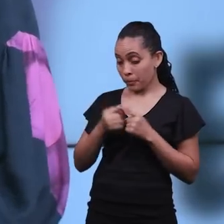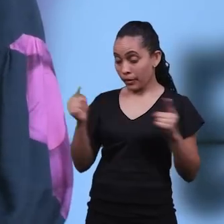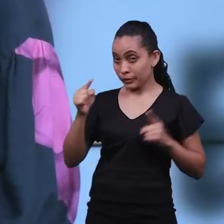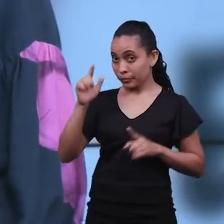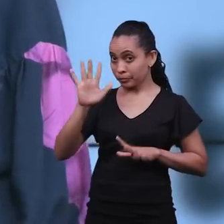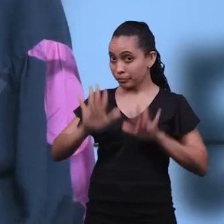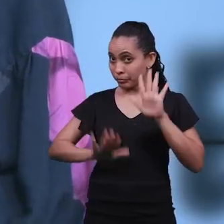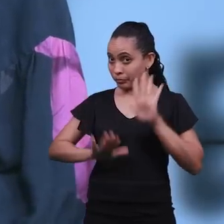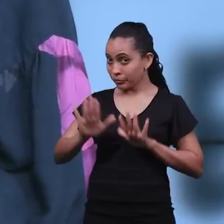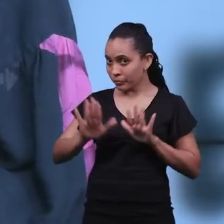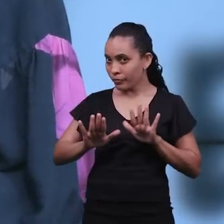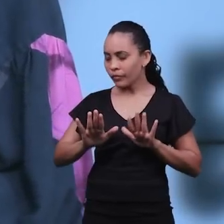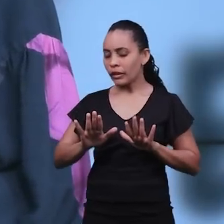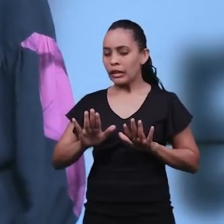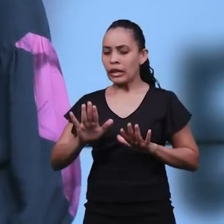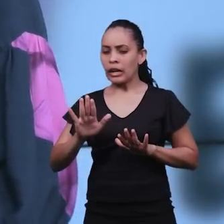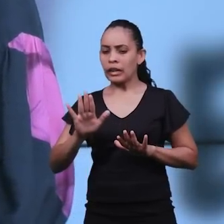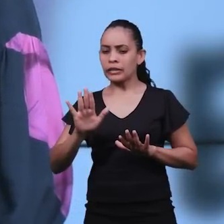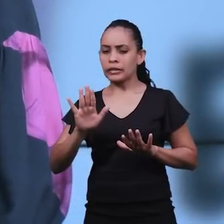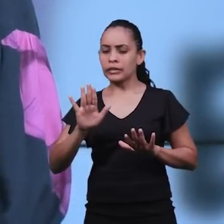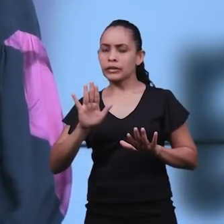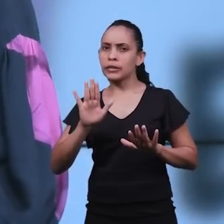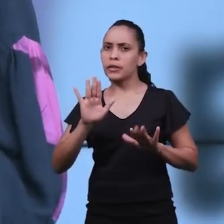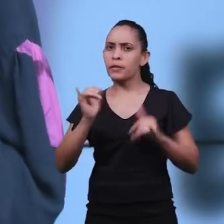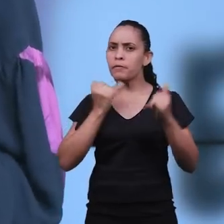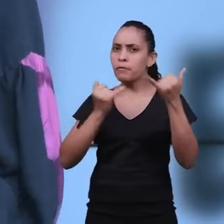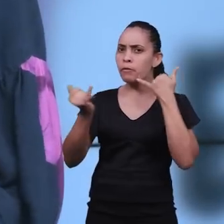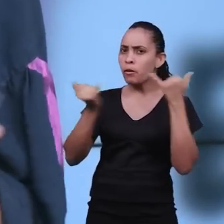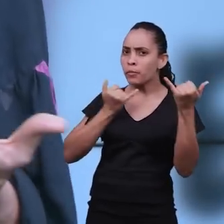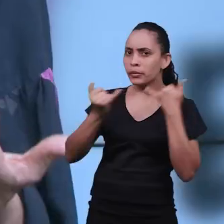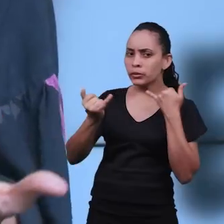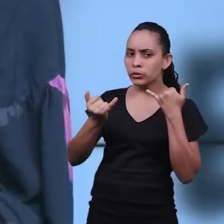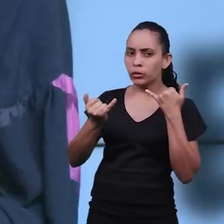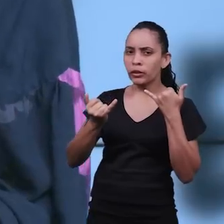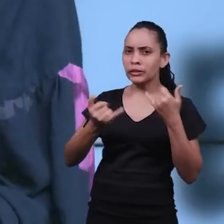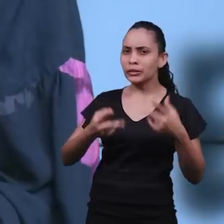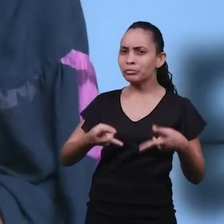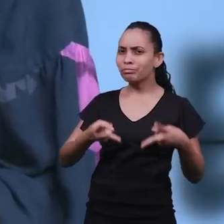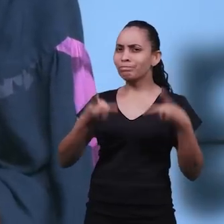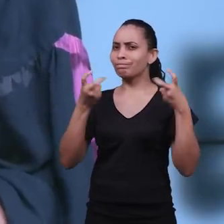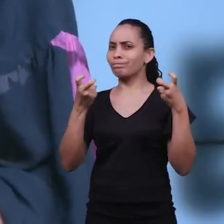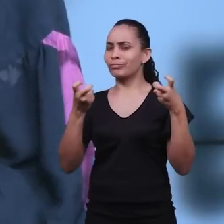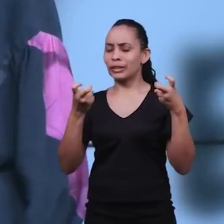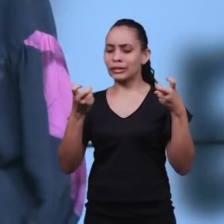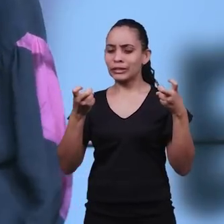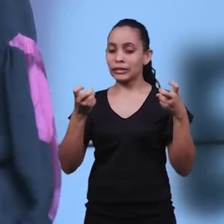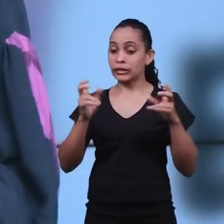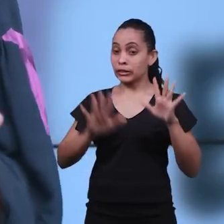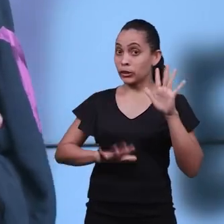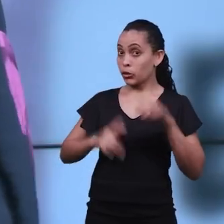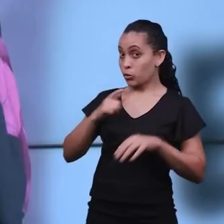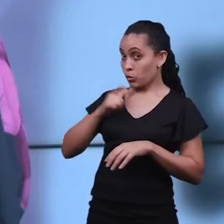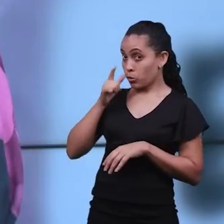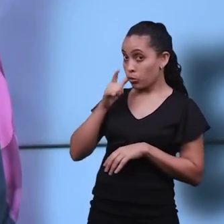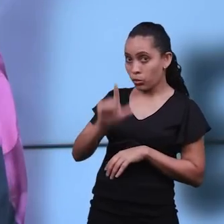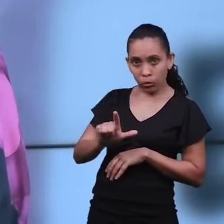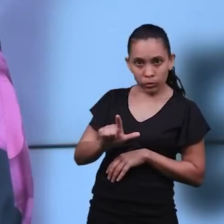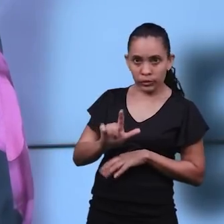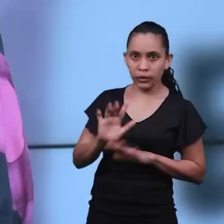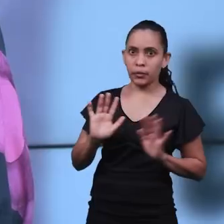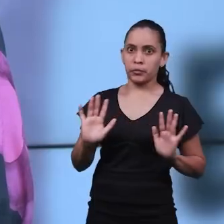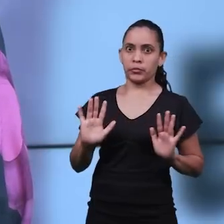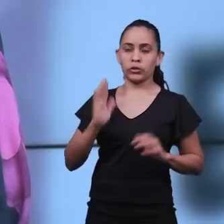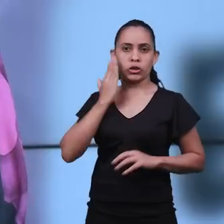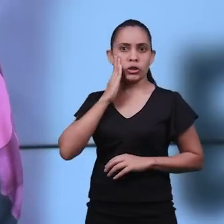as informações são apreendidas por não nos interessar ou por não darmos conta de